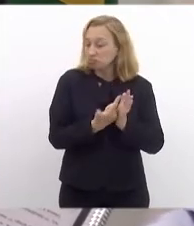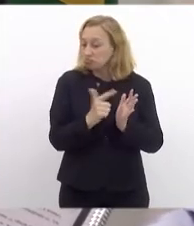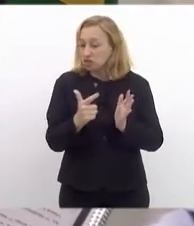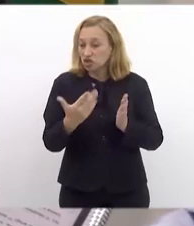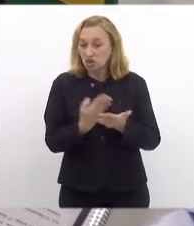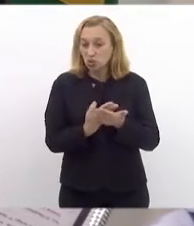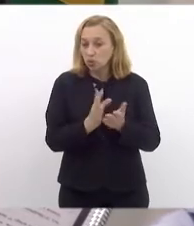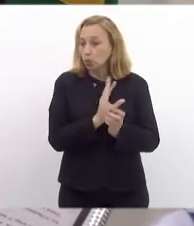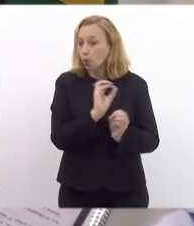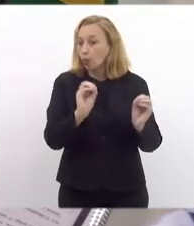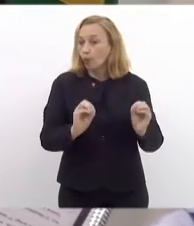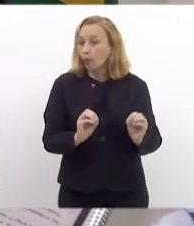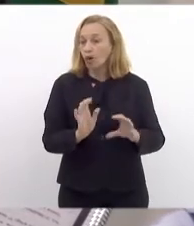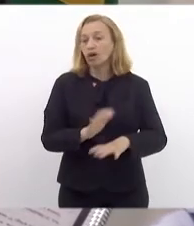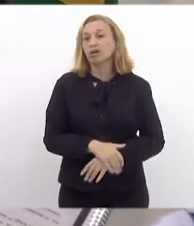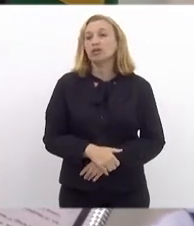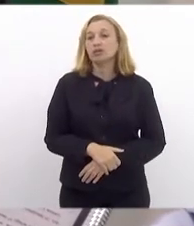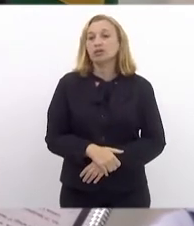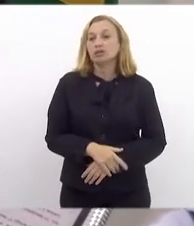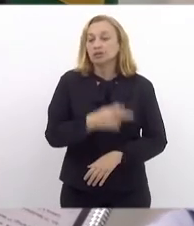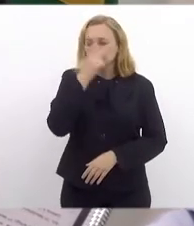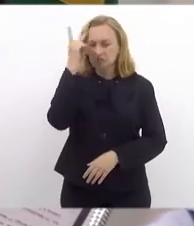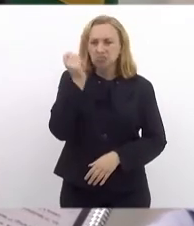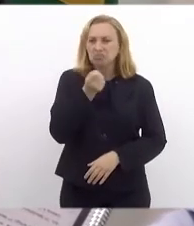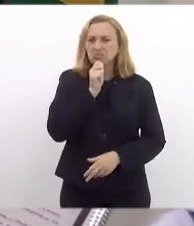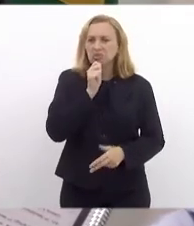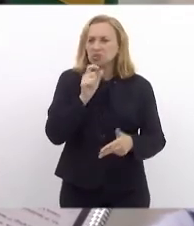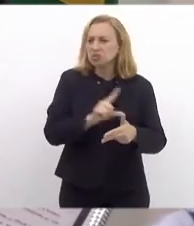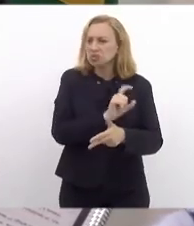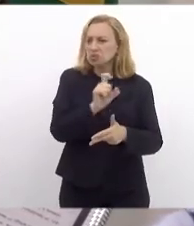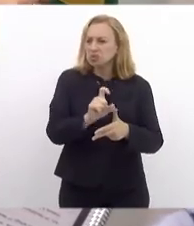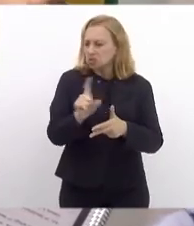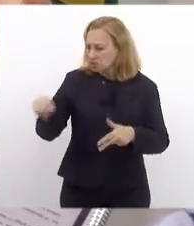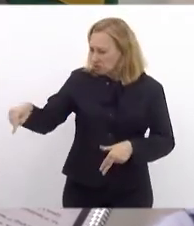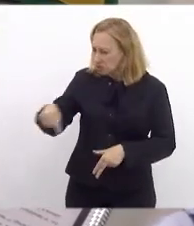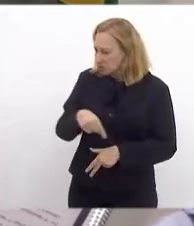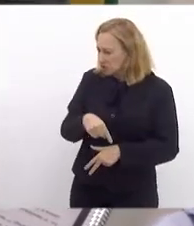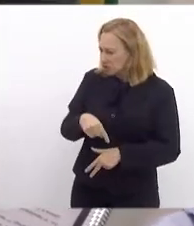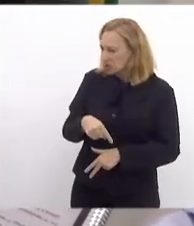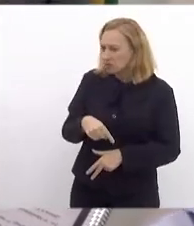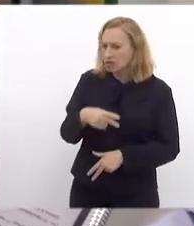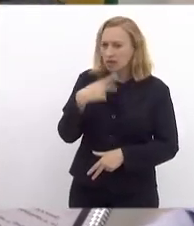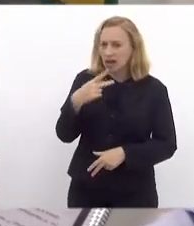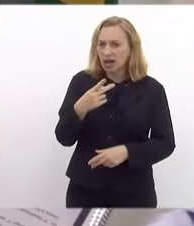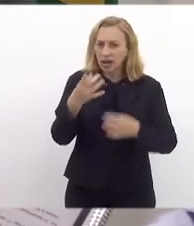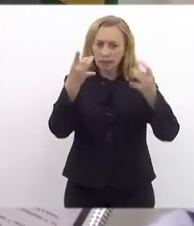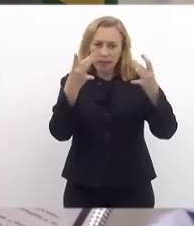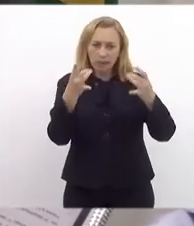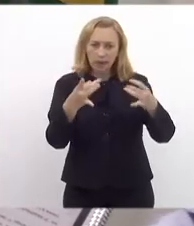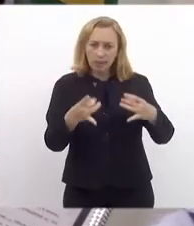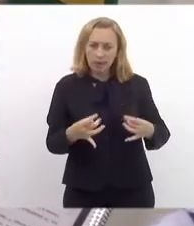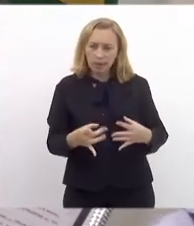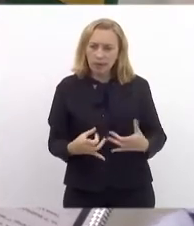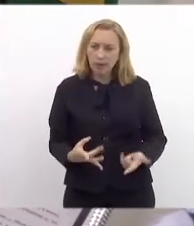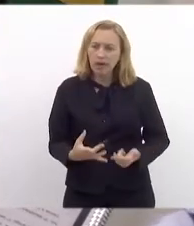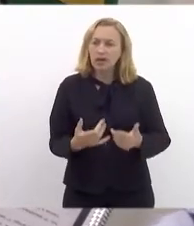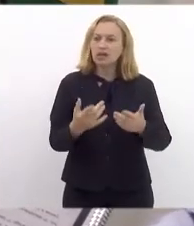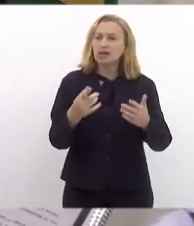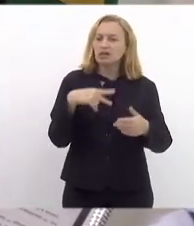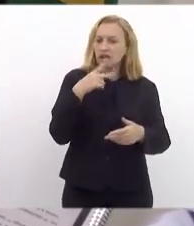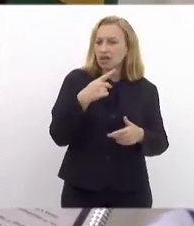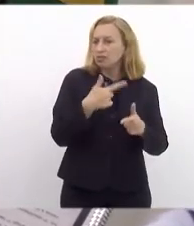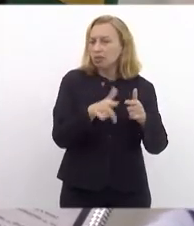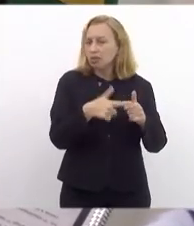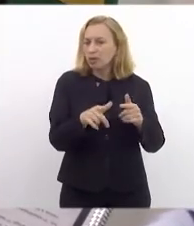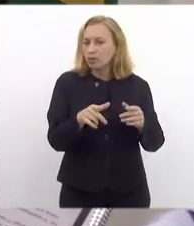estúdio nada ninguém do executivo de aqui dizer que ia ser um problema para lei de incentivo